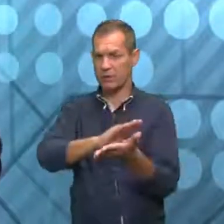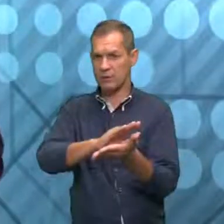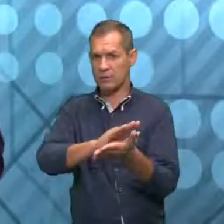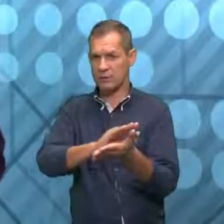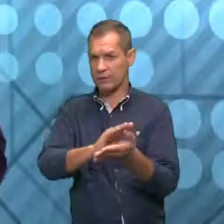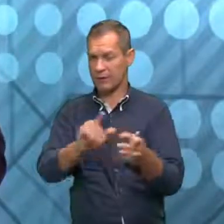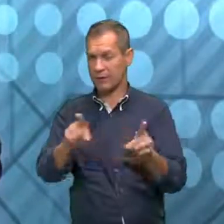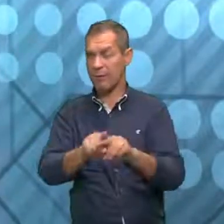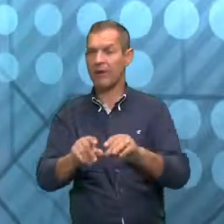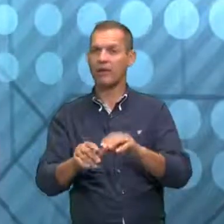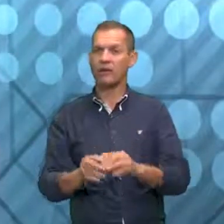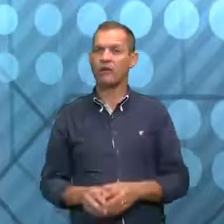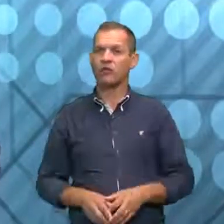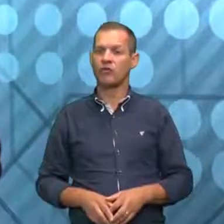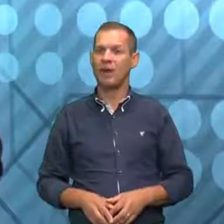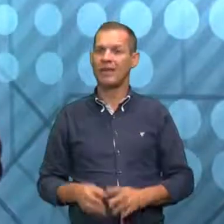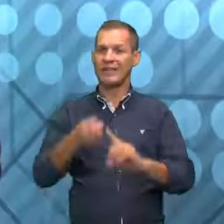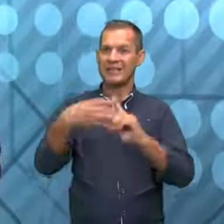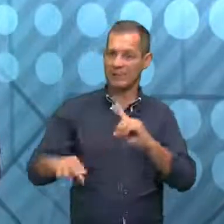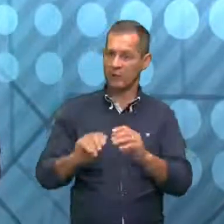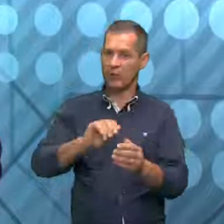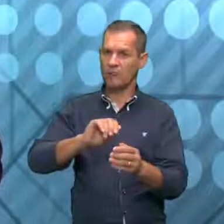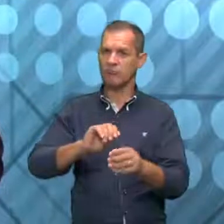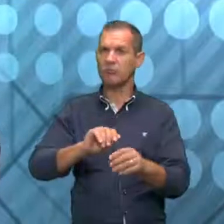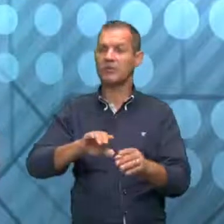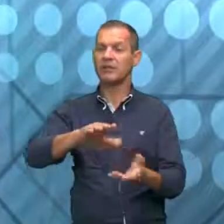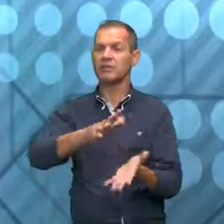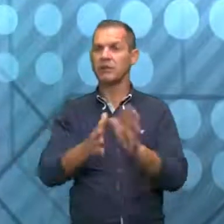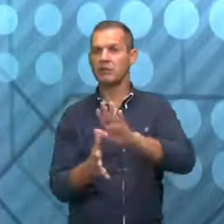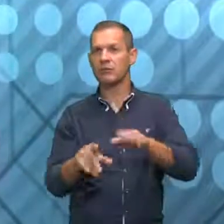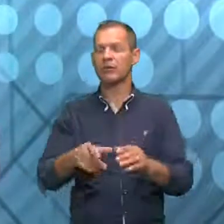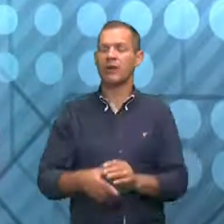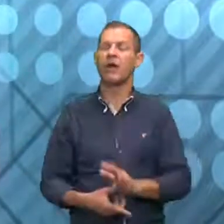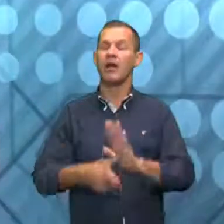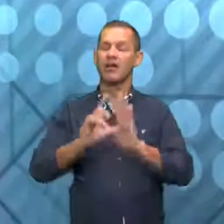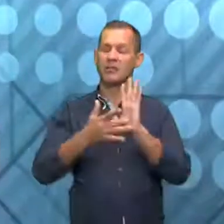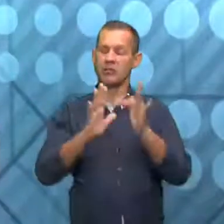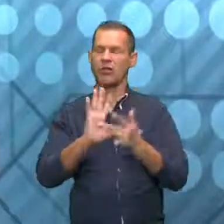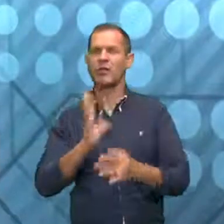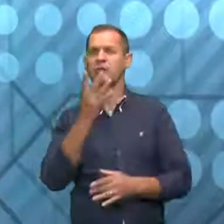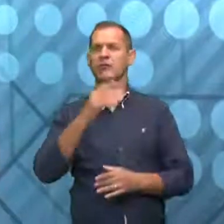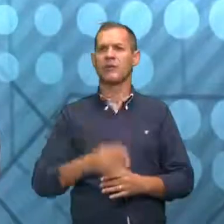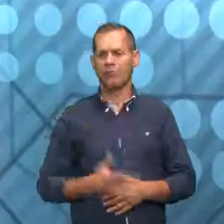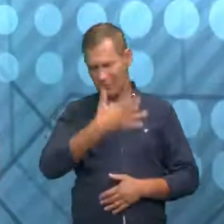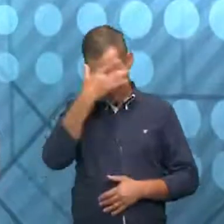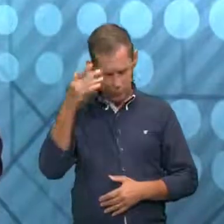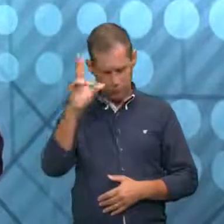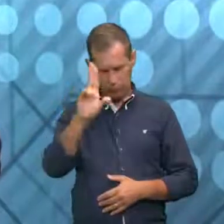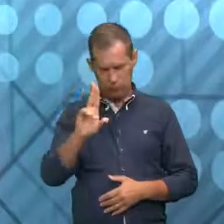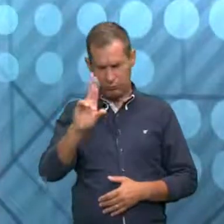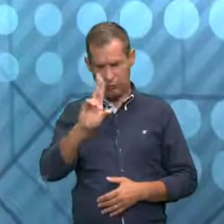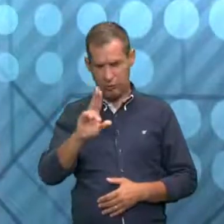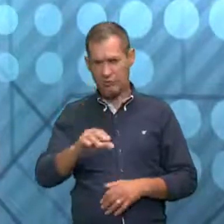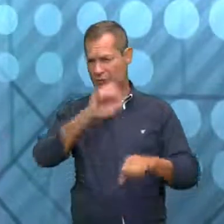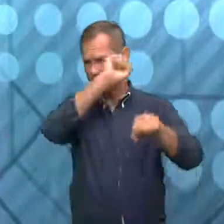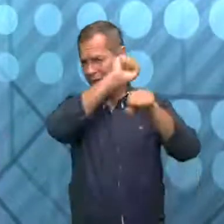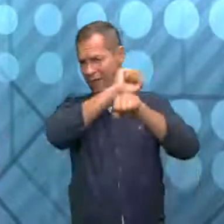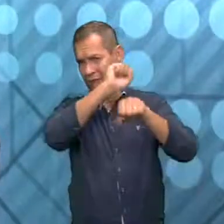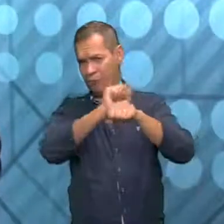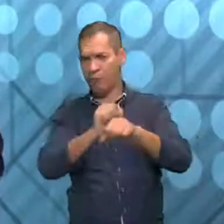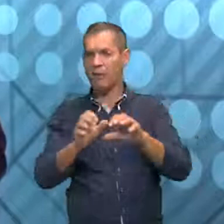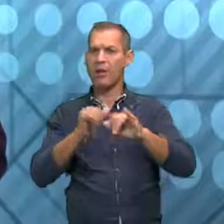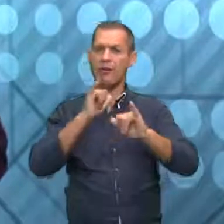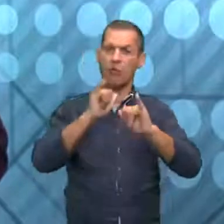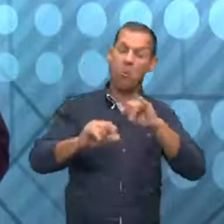uma ofuscação de sinais. O que acontecia lá em 5 antes de Cristo? As pessoas utilizavam os escravos para passar